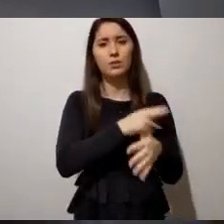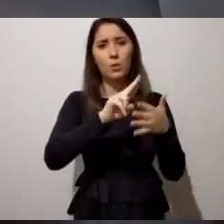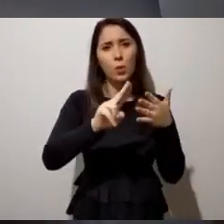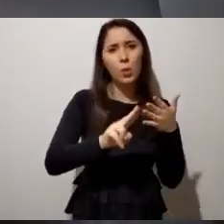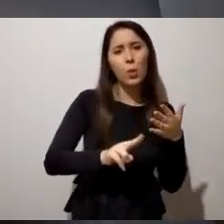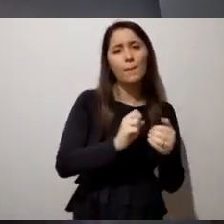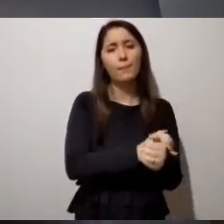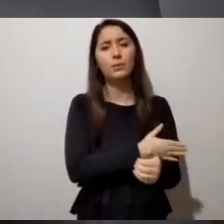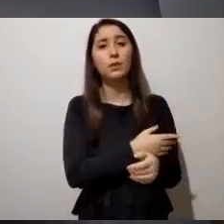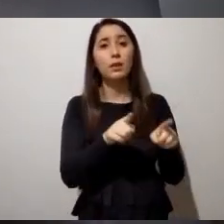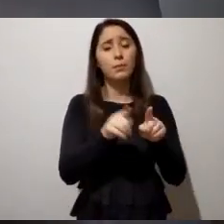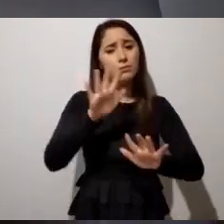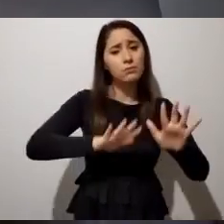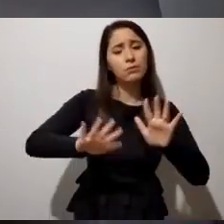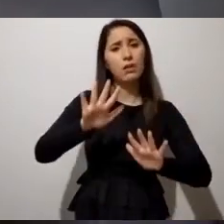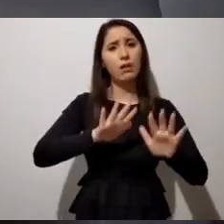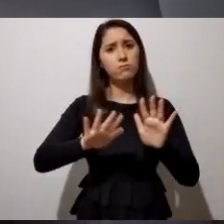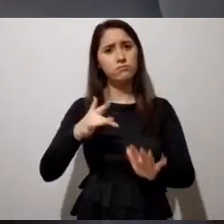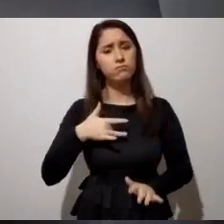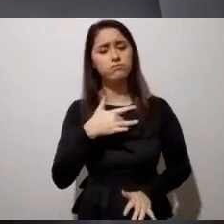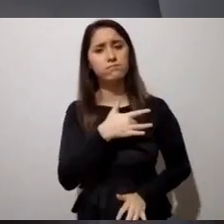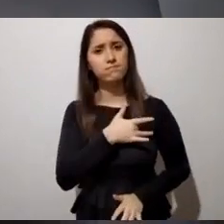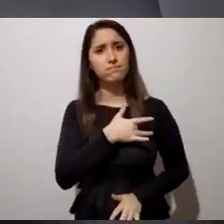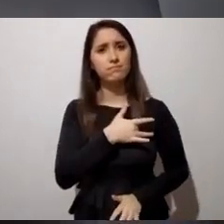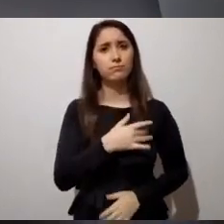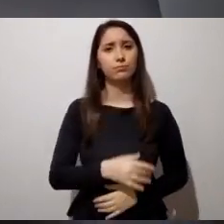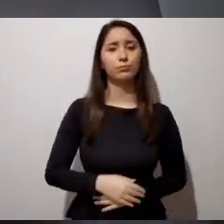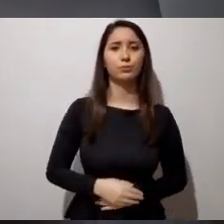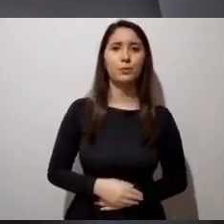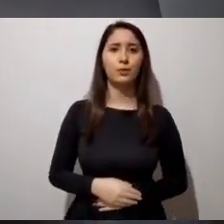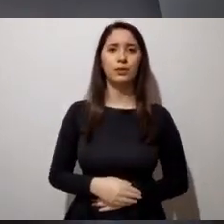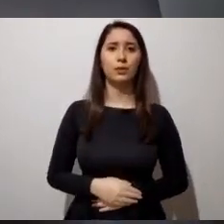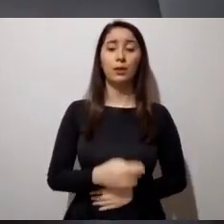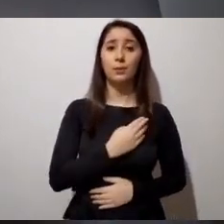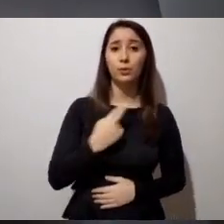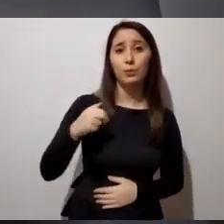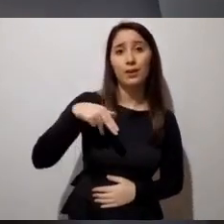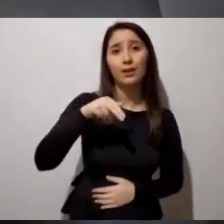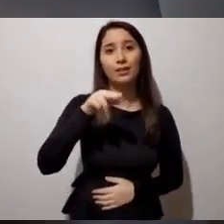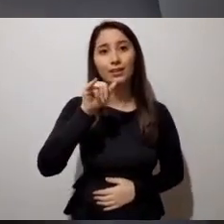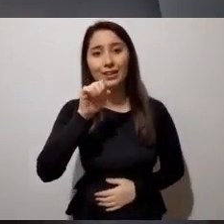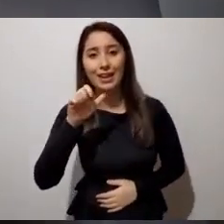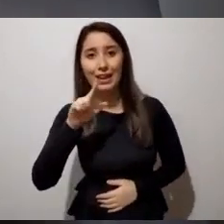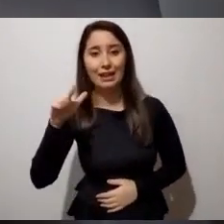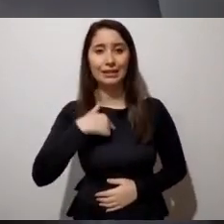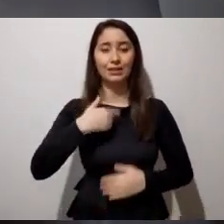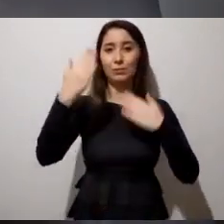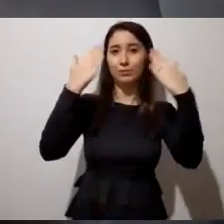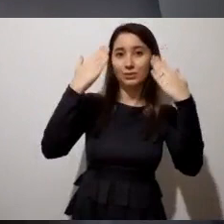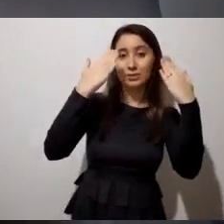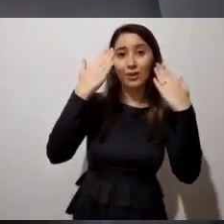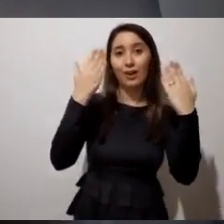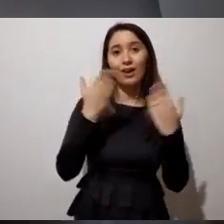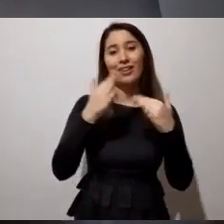elas e gerenciem de uma forma mais saudável as coisas que estão sentindo. O meu nome é Aniele, eu sou psicóloga e esse é o canal